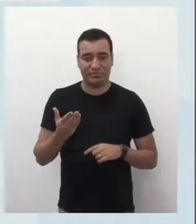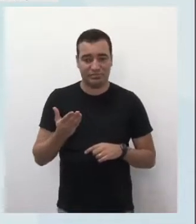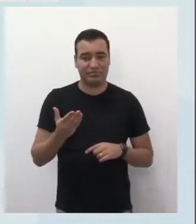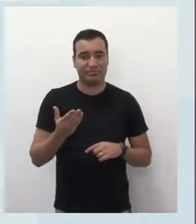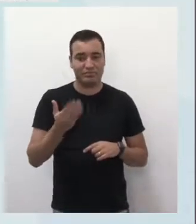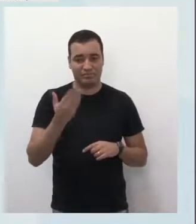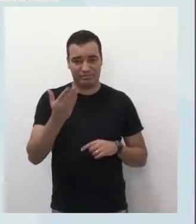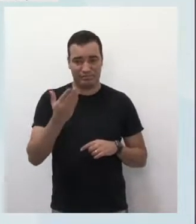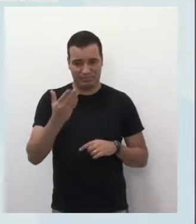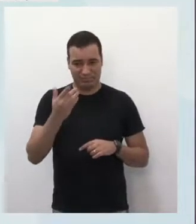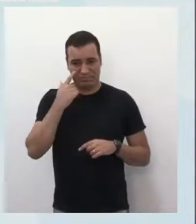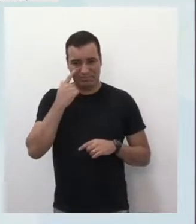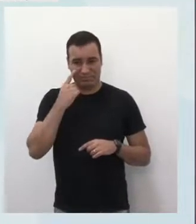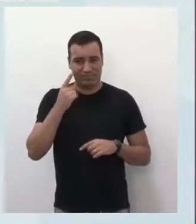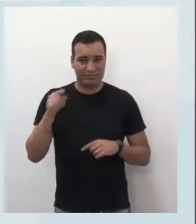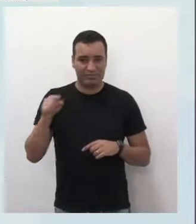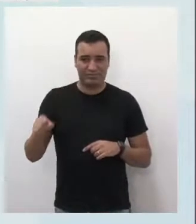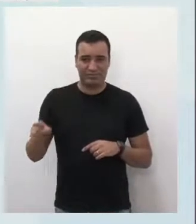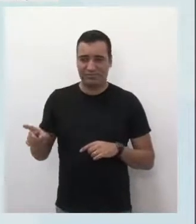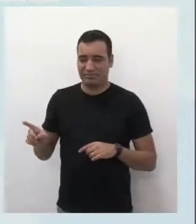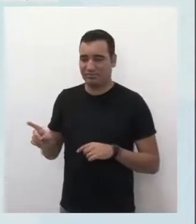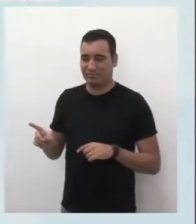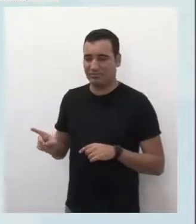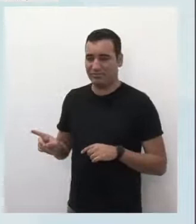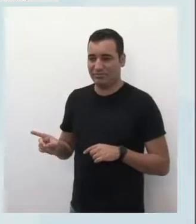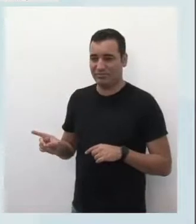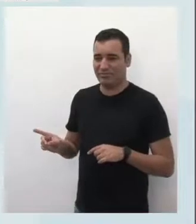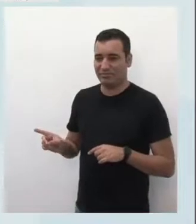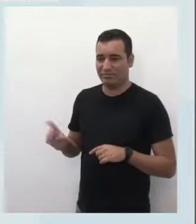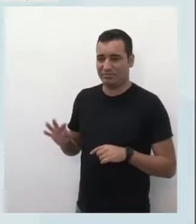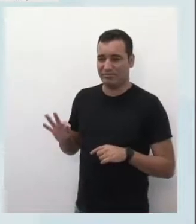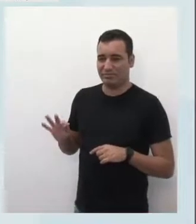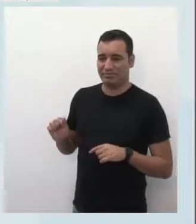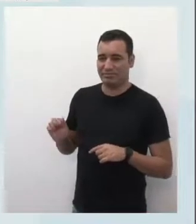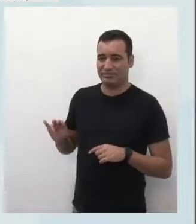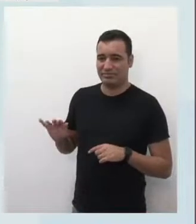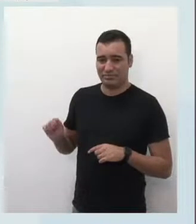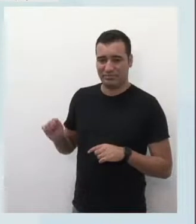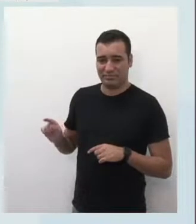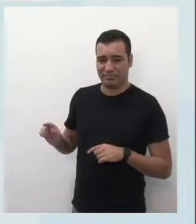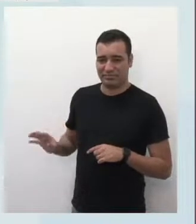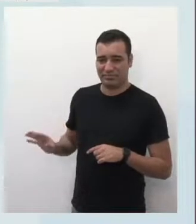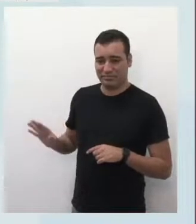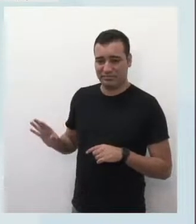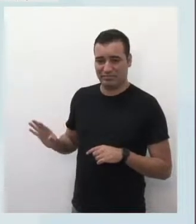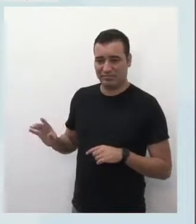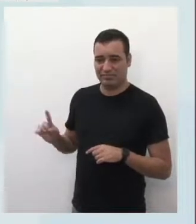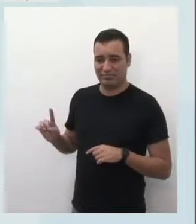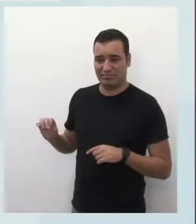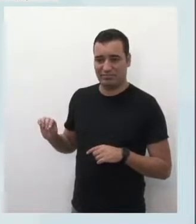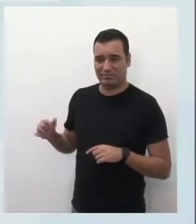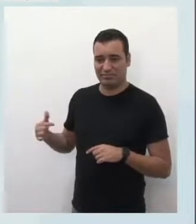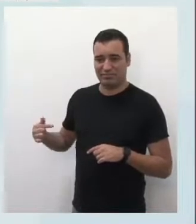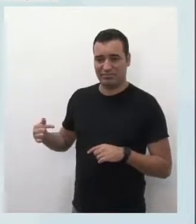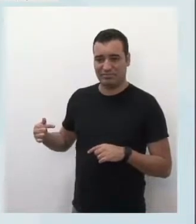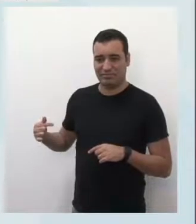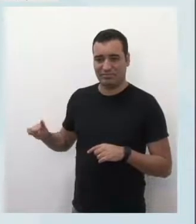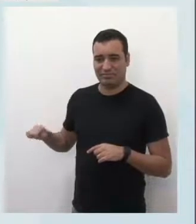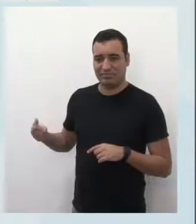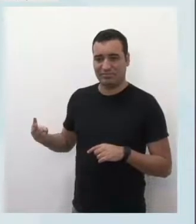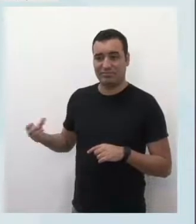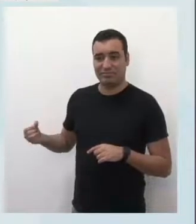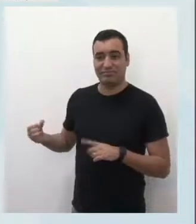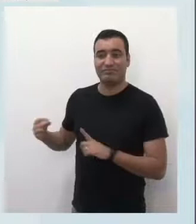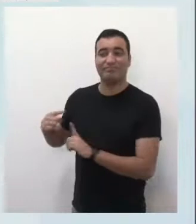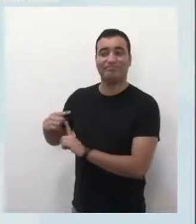pela tarifa, né, ó, é uma multiplicação, falei para você que era só produto, aí deu o valor aqui, e aí, só te lembrando que